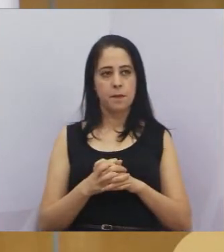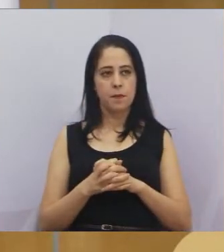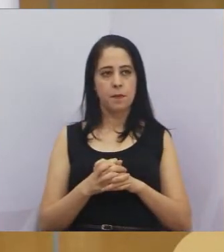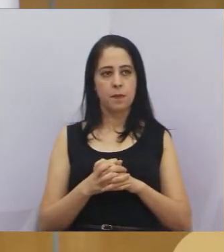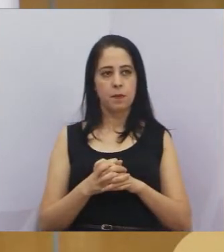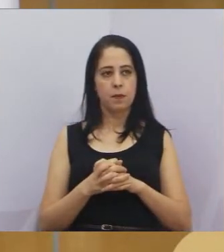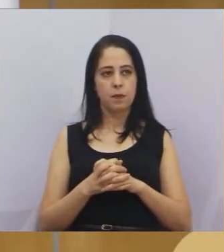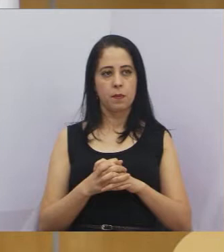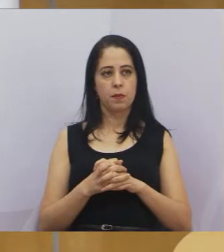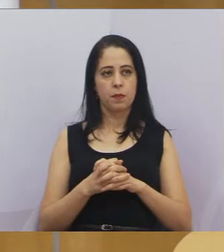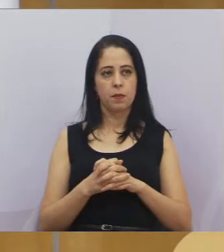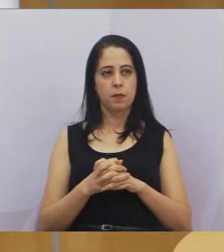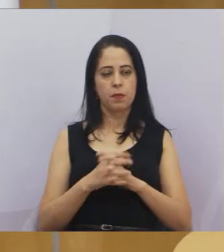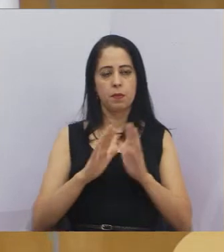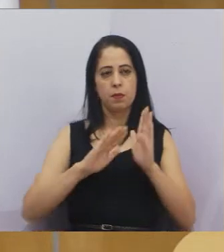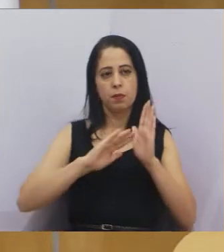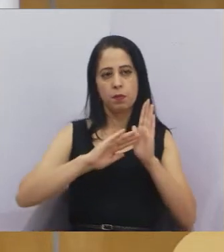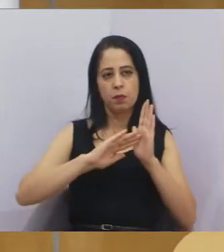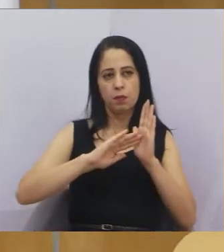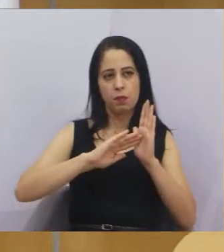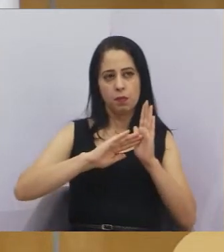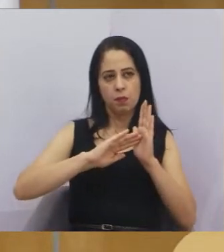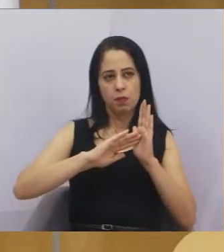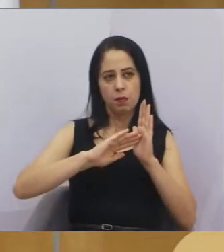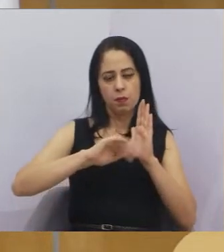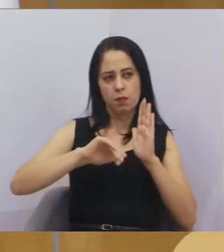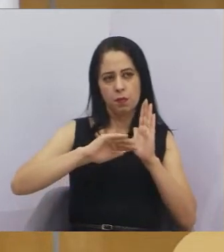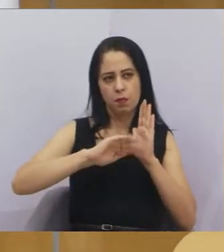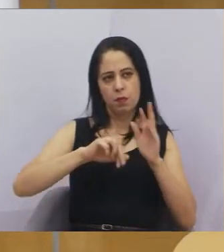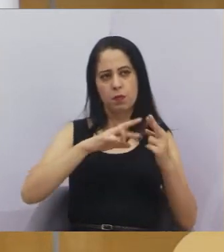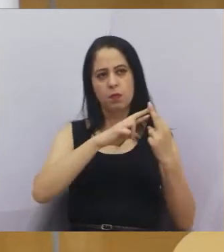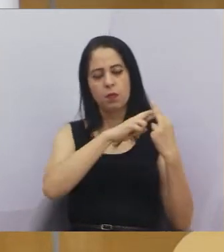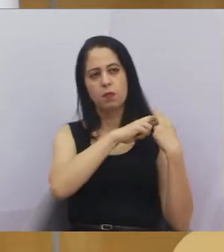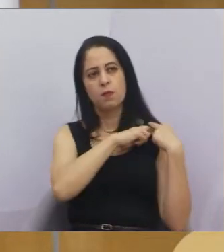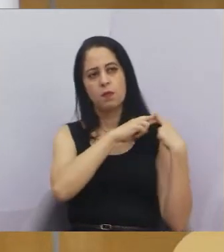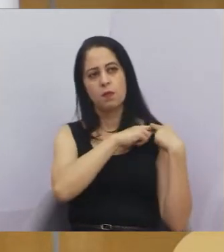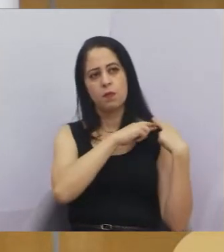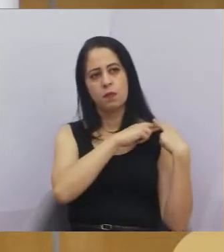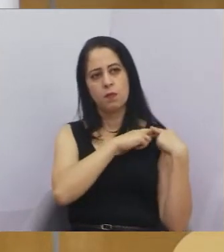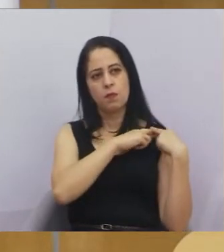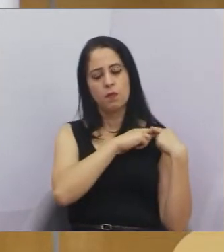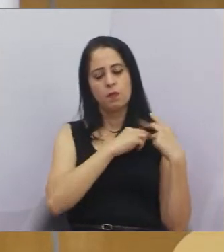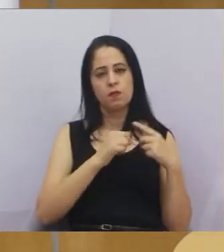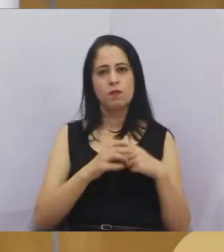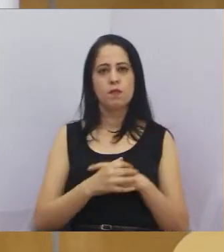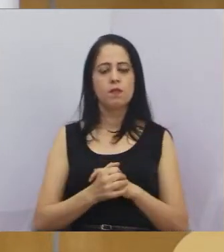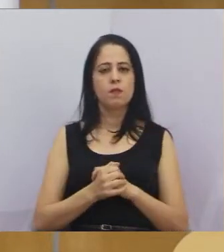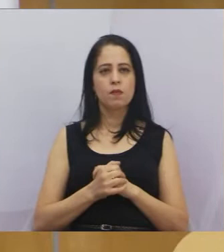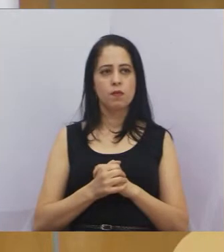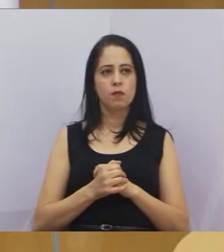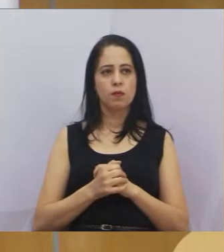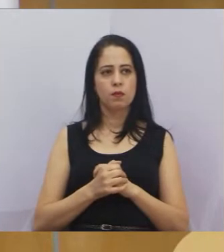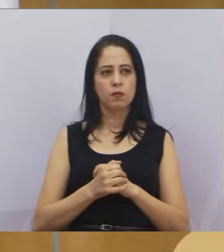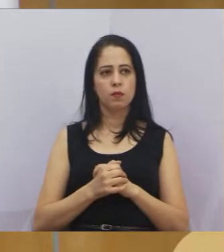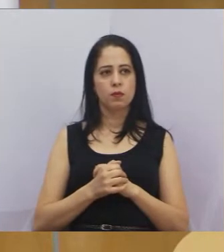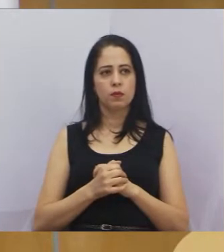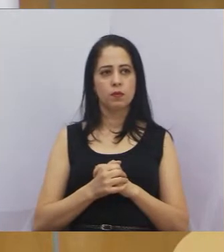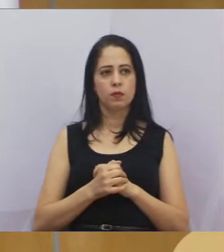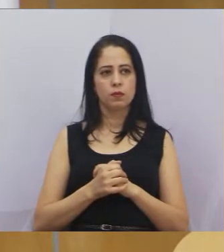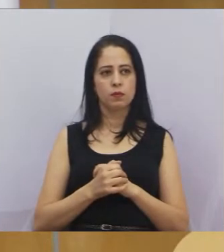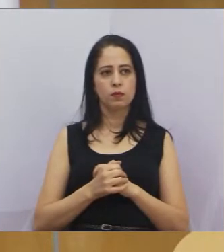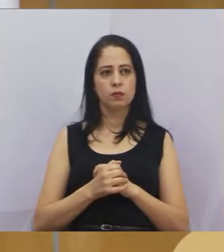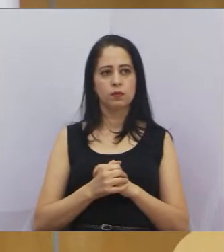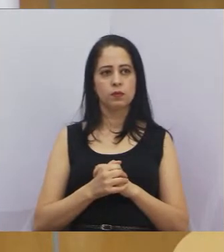aí excluindo a responsabilidade e aonde esse conselho ficará